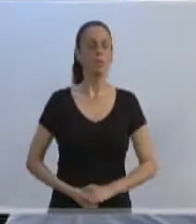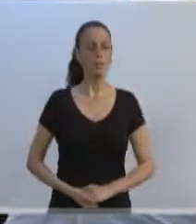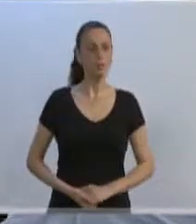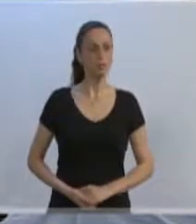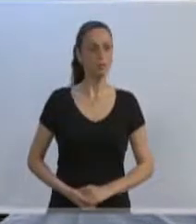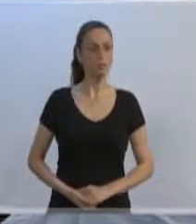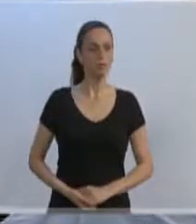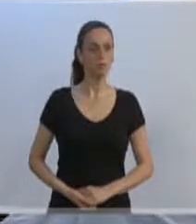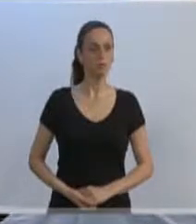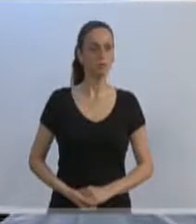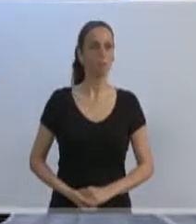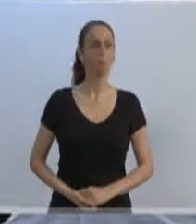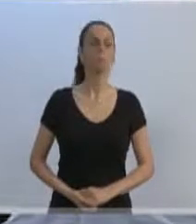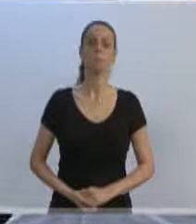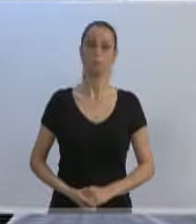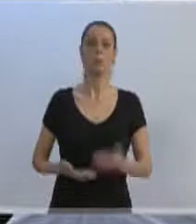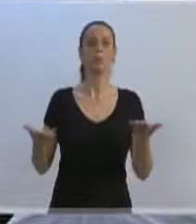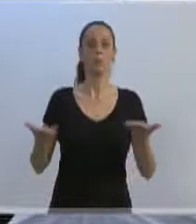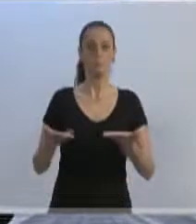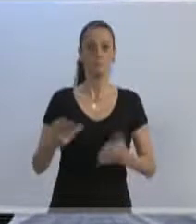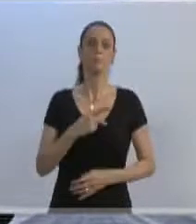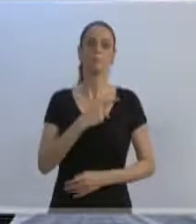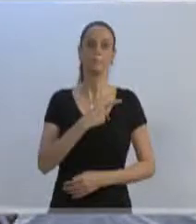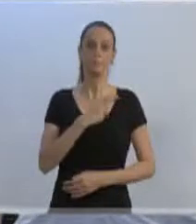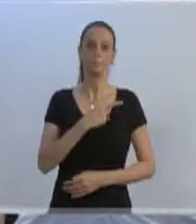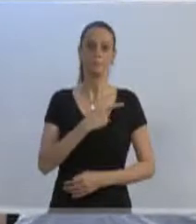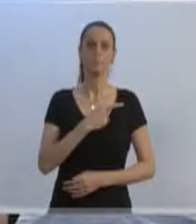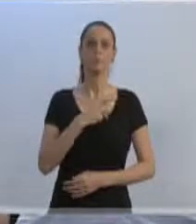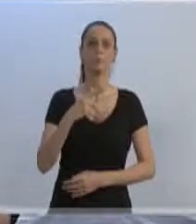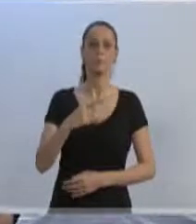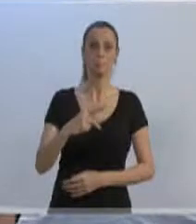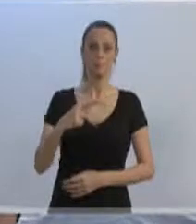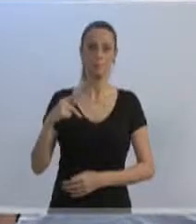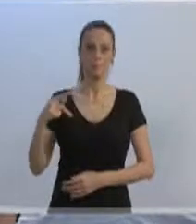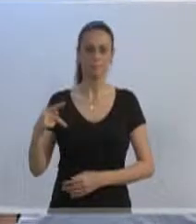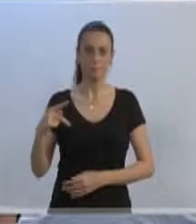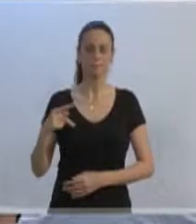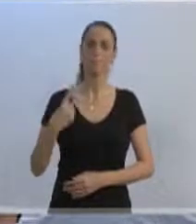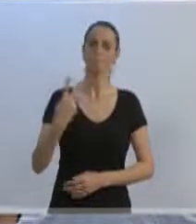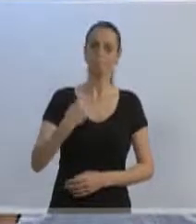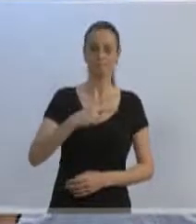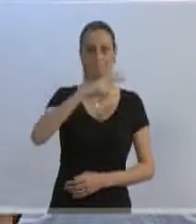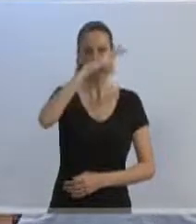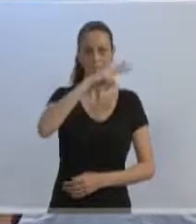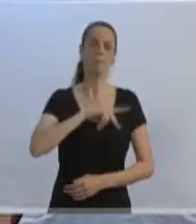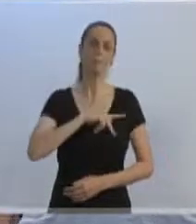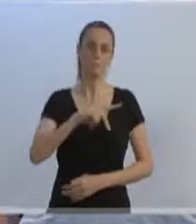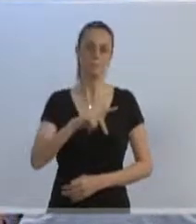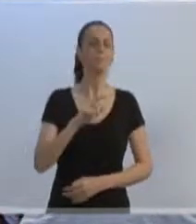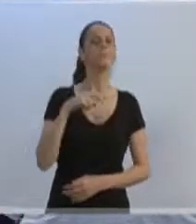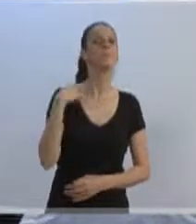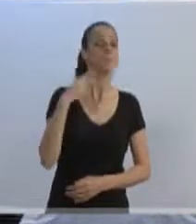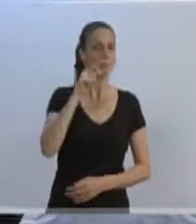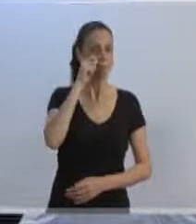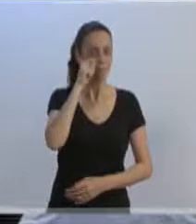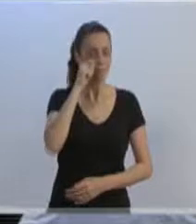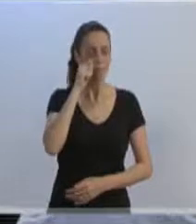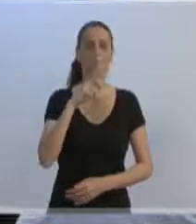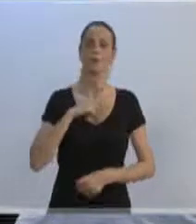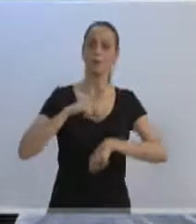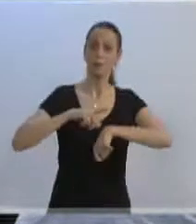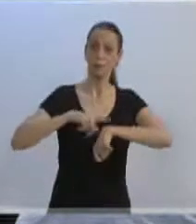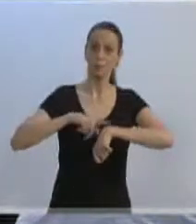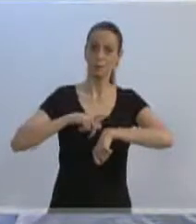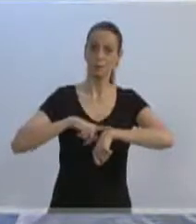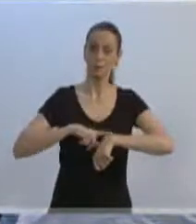bem vamos ouvir agora a bancada do pp vice presidente dessa casa vereador almir bial me vieira que dispõe